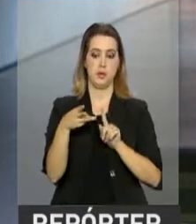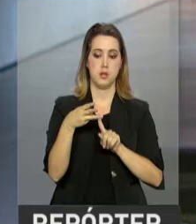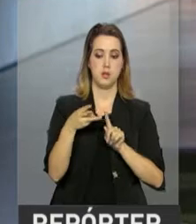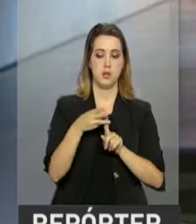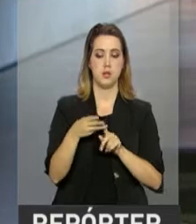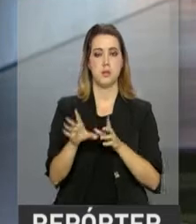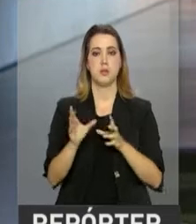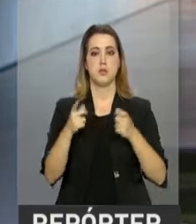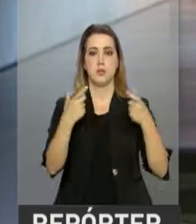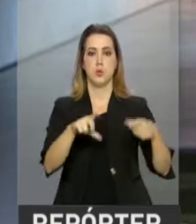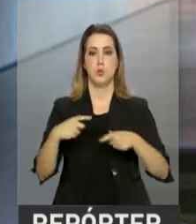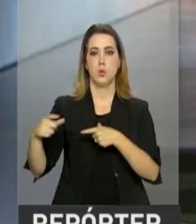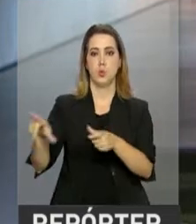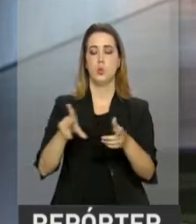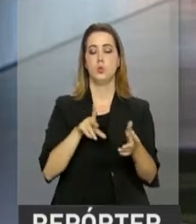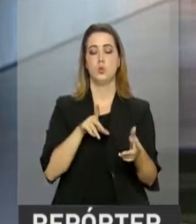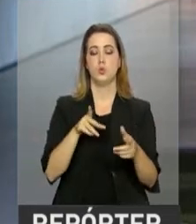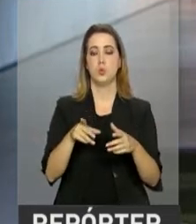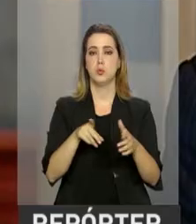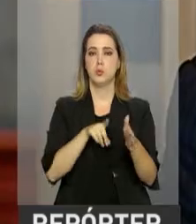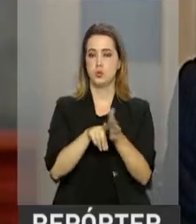para investigar a lavagem de dinheiro.